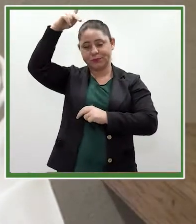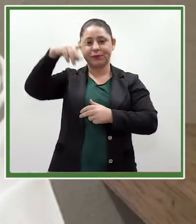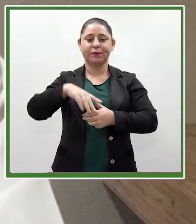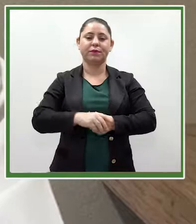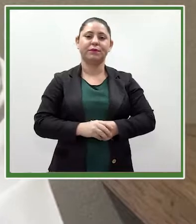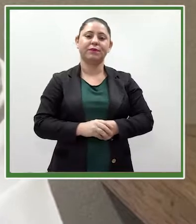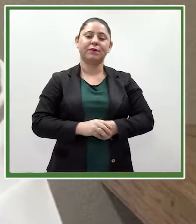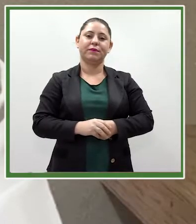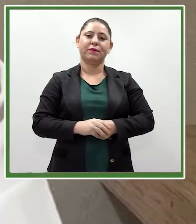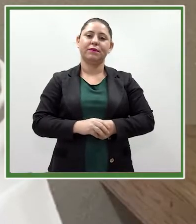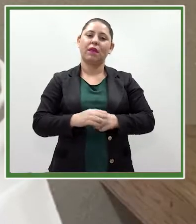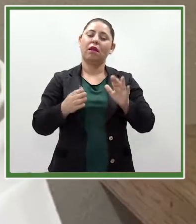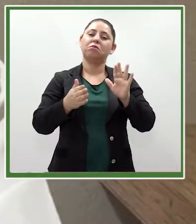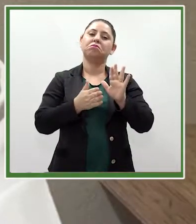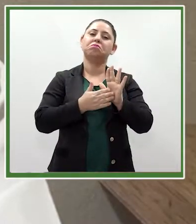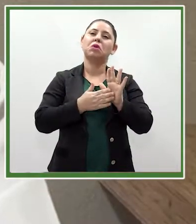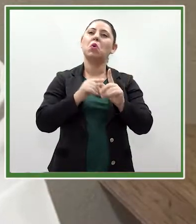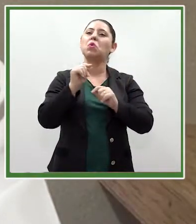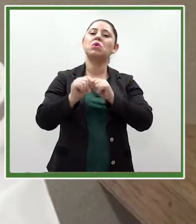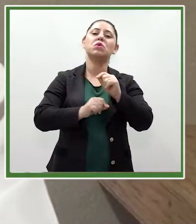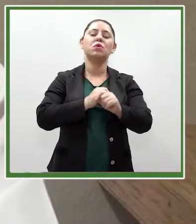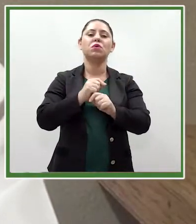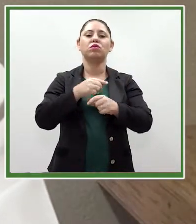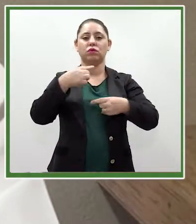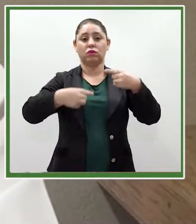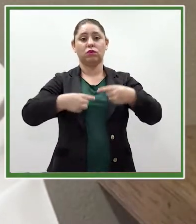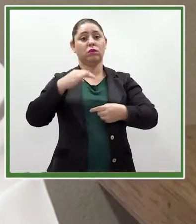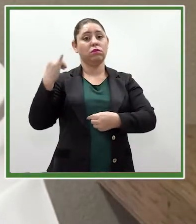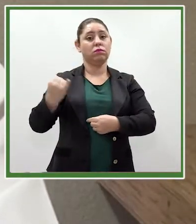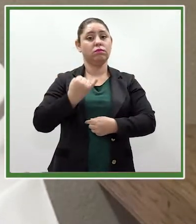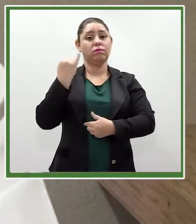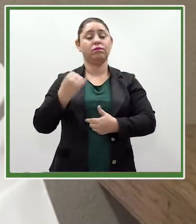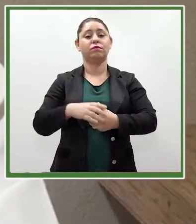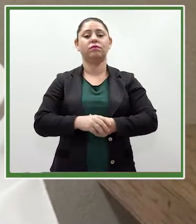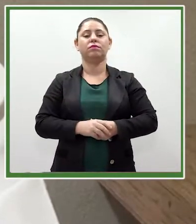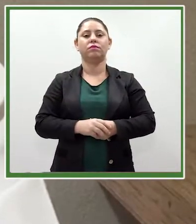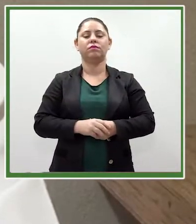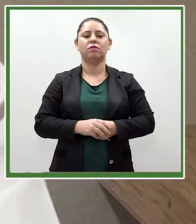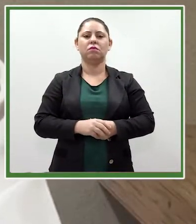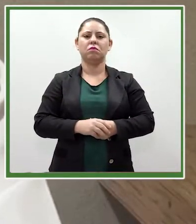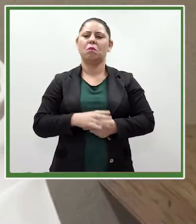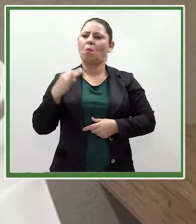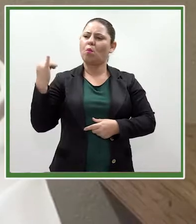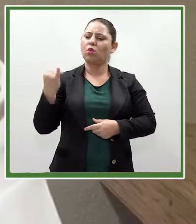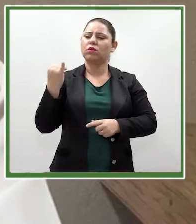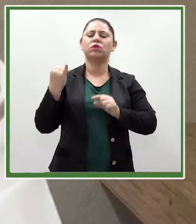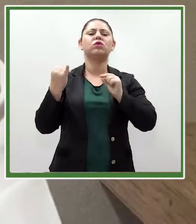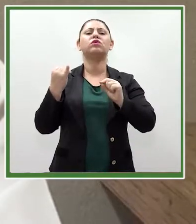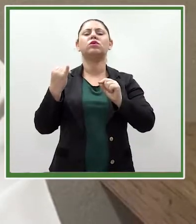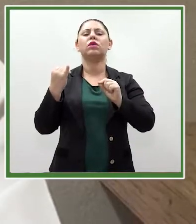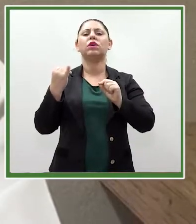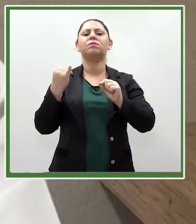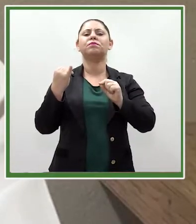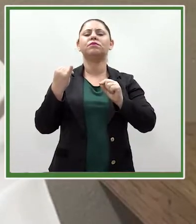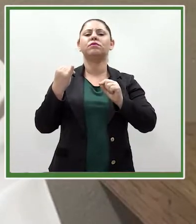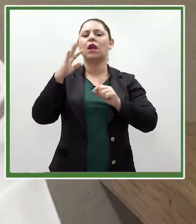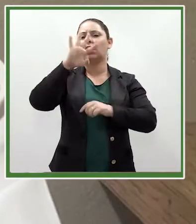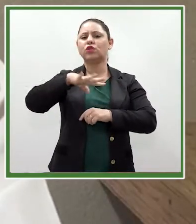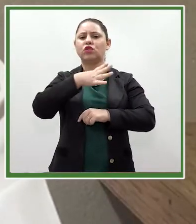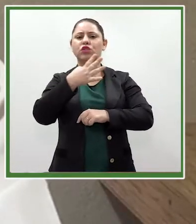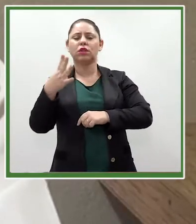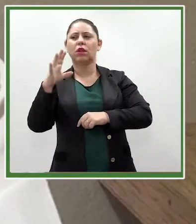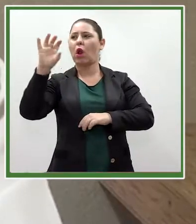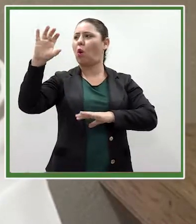o deputado Paulo Correia, pela iniciativa de propor essa discussão tão importante e tão relevante sobre a